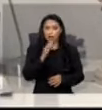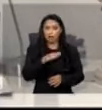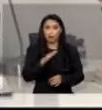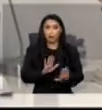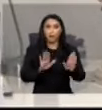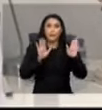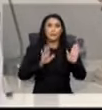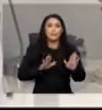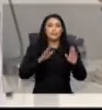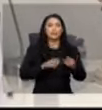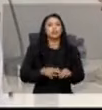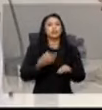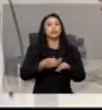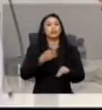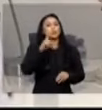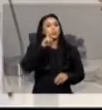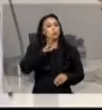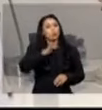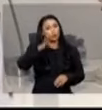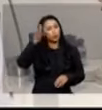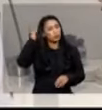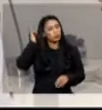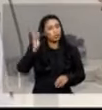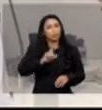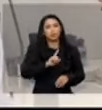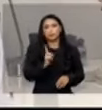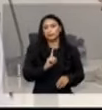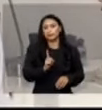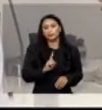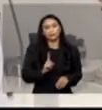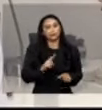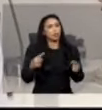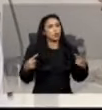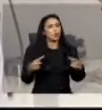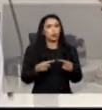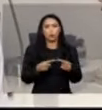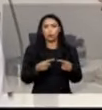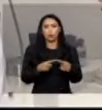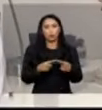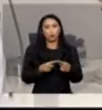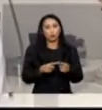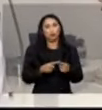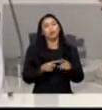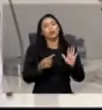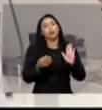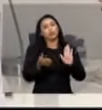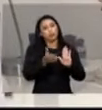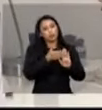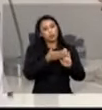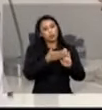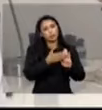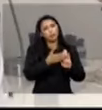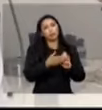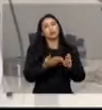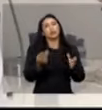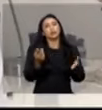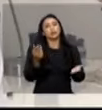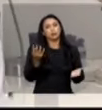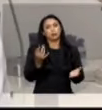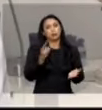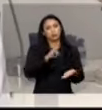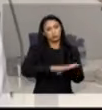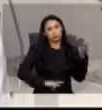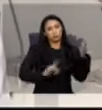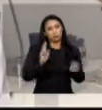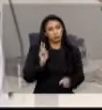Marco Aurélio não concordava no primeiro momento com esse referendo da liminar em sede de mandado de segurança, entendia que não